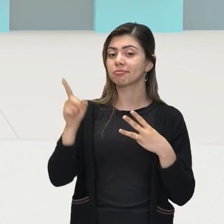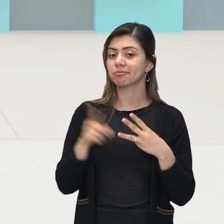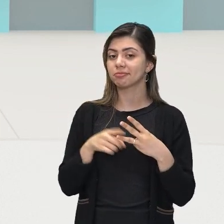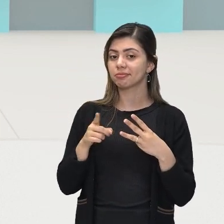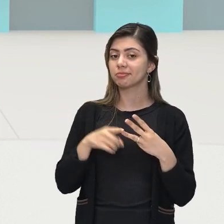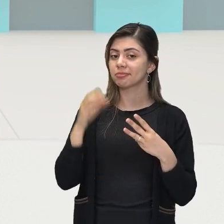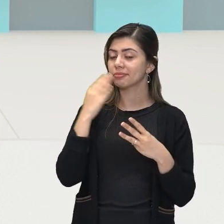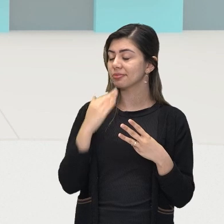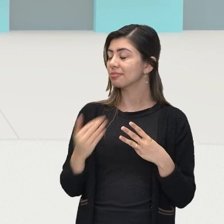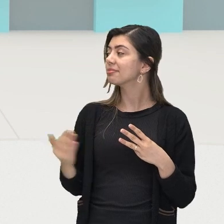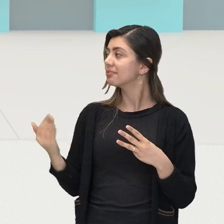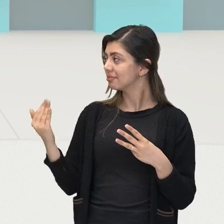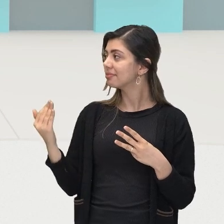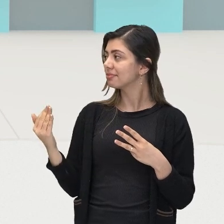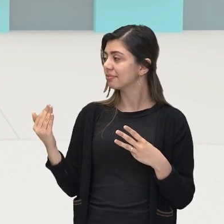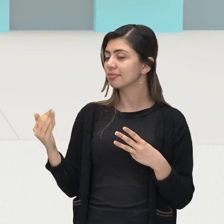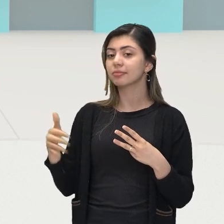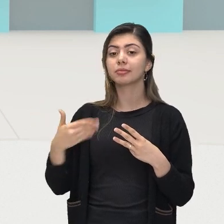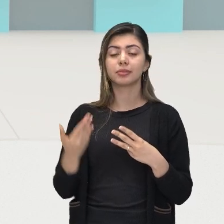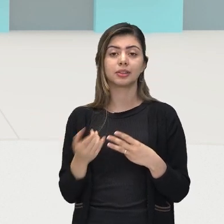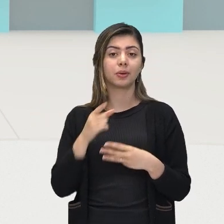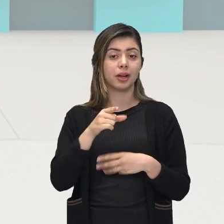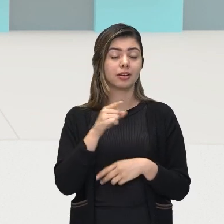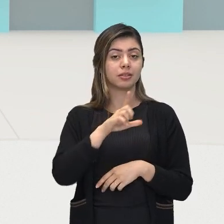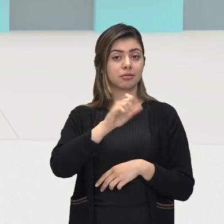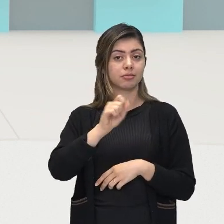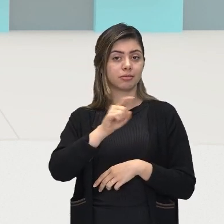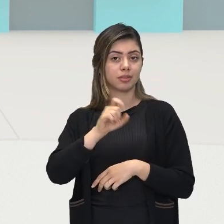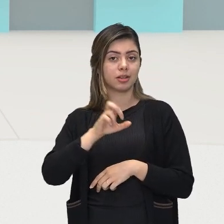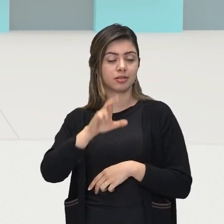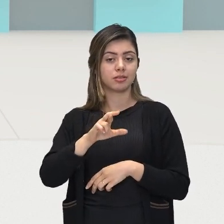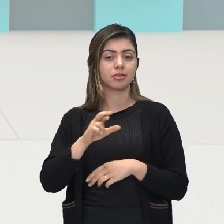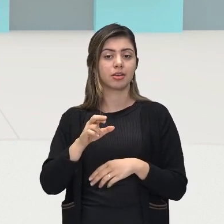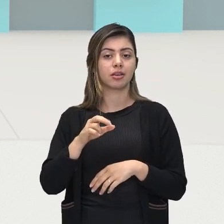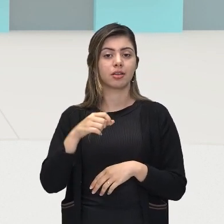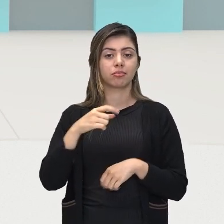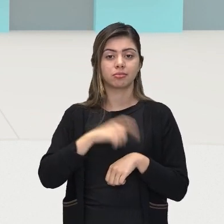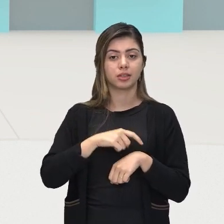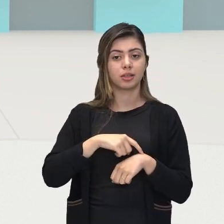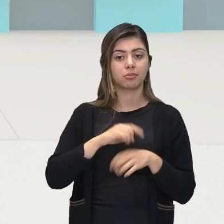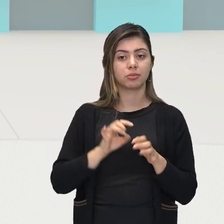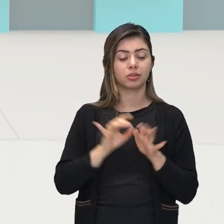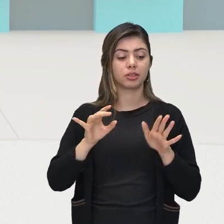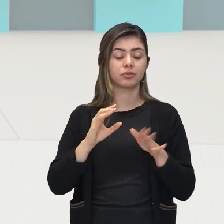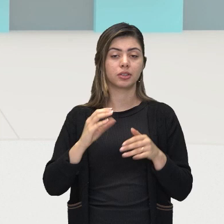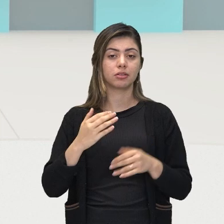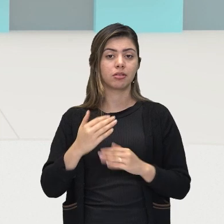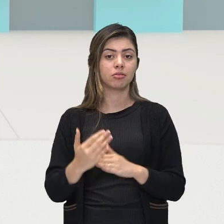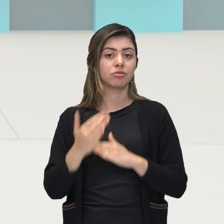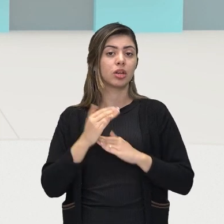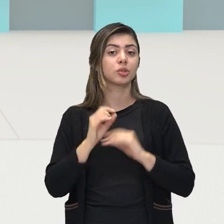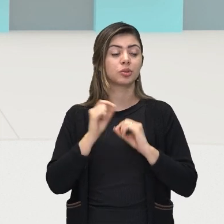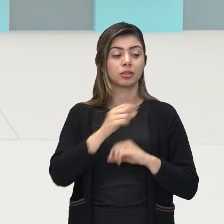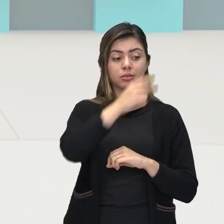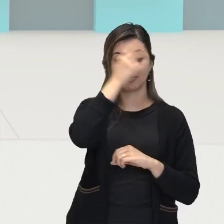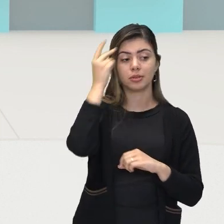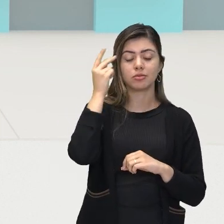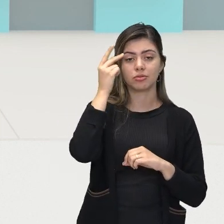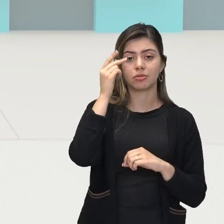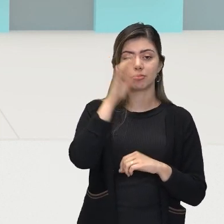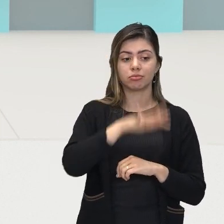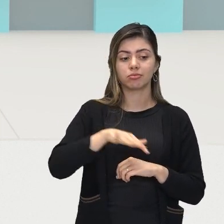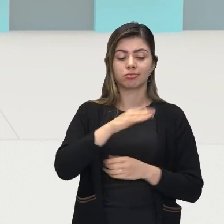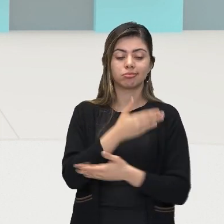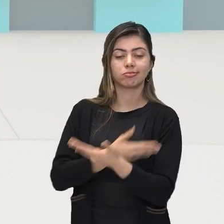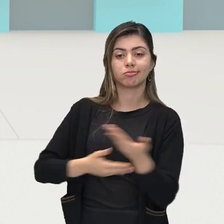próximo tópico que o lazer ele ajuda a criar e fortalecer ligações com outras pessoas, principalmente quando eu falo de